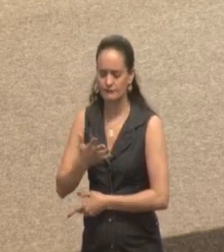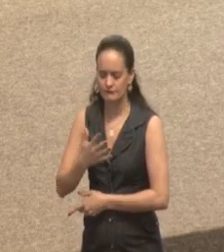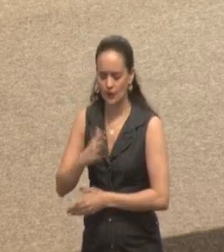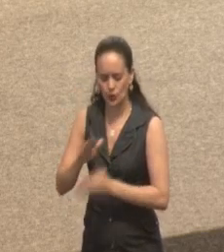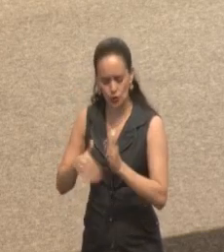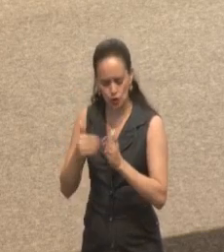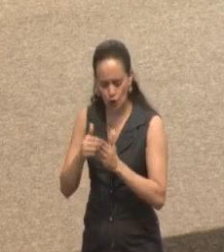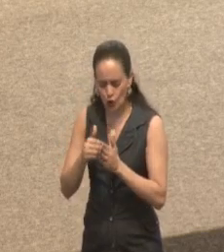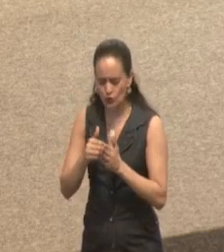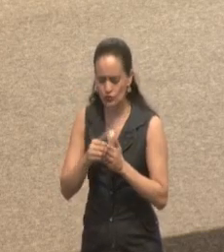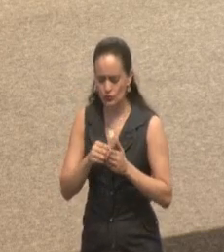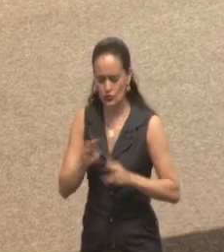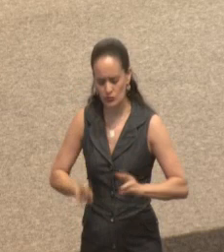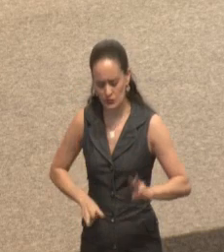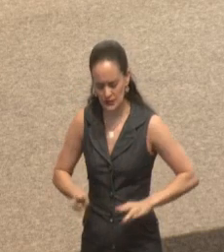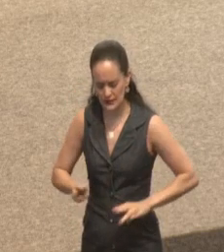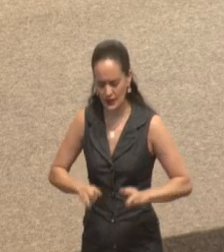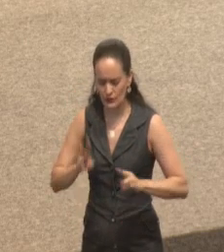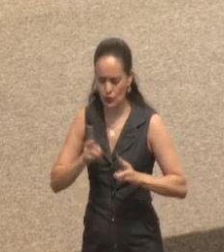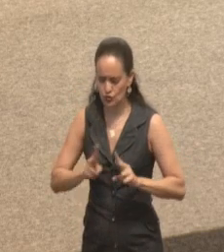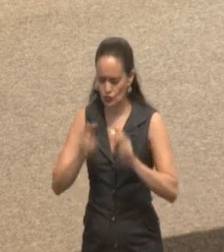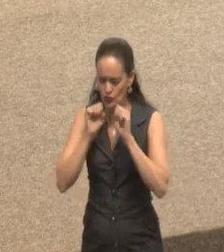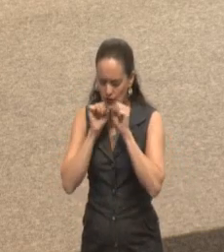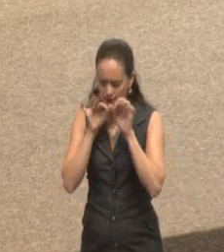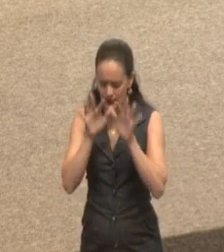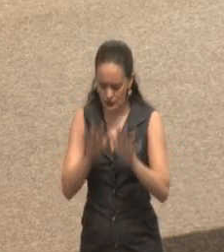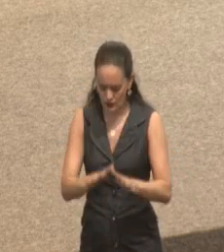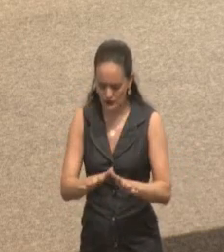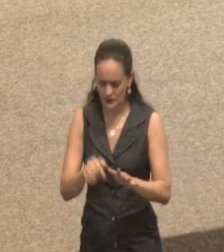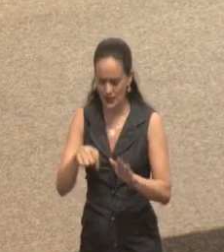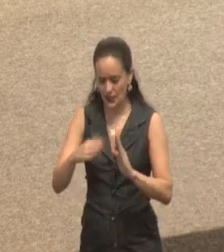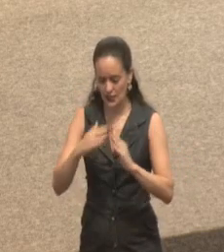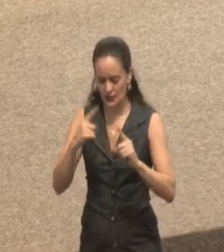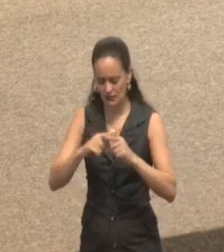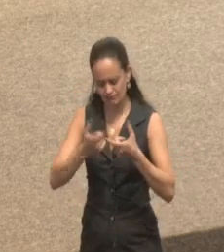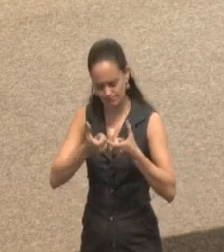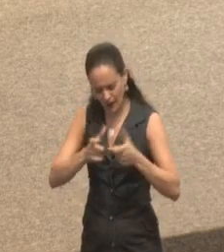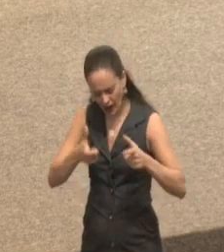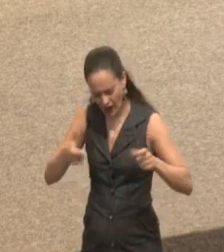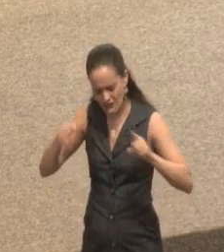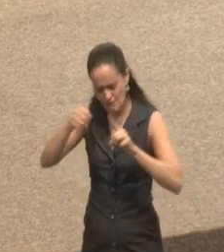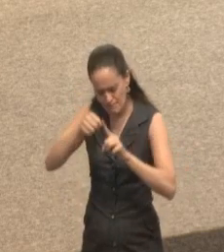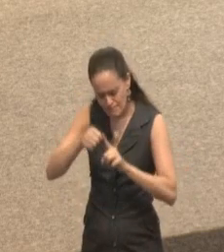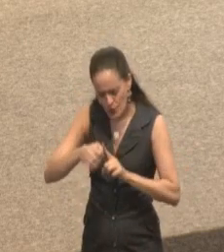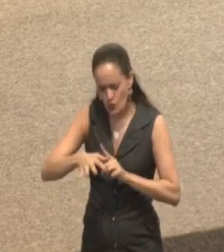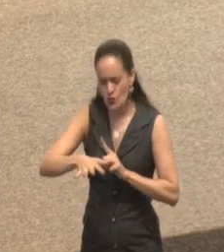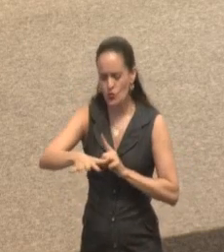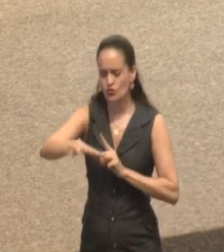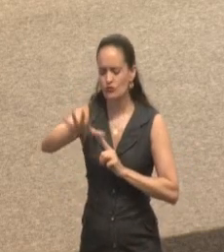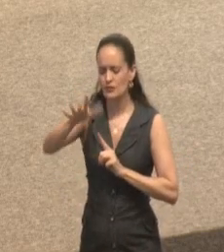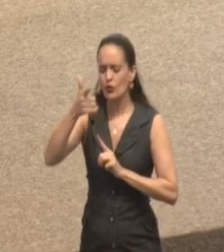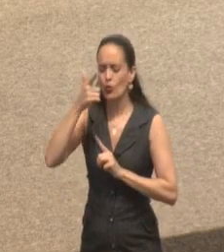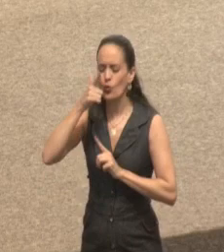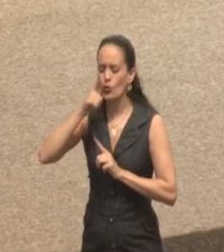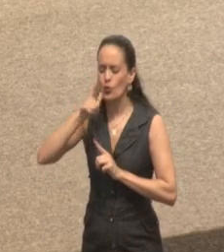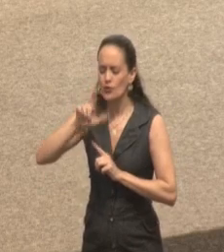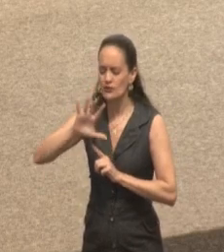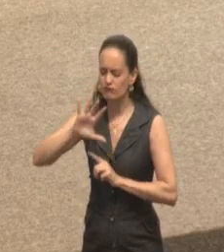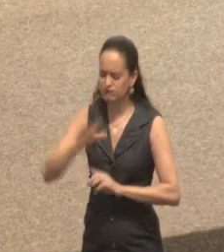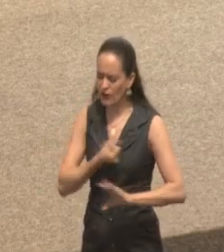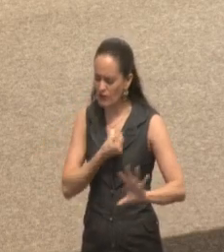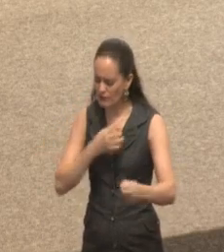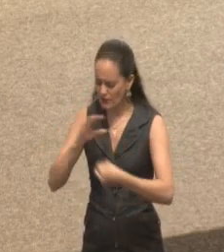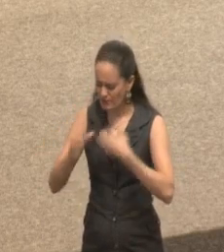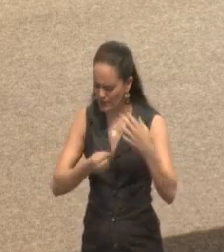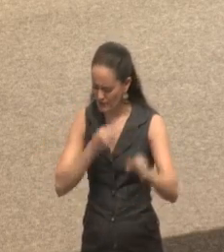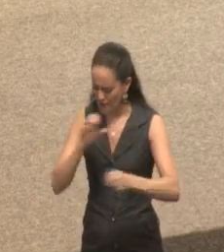igreja. Continue abençoando, ó Pai, esta igreja para que ela cresça, se multiplique e alcance milhares e milhares em Brasília,